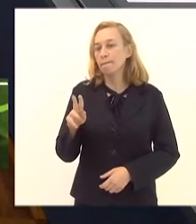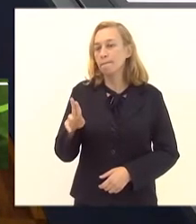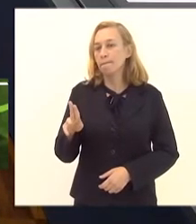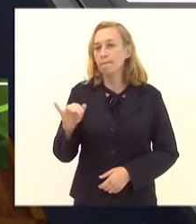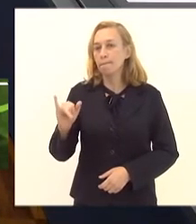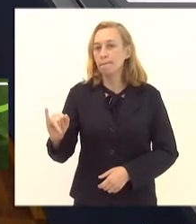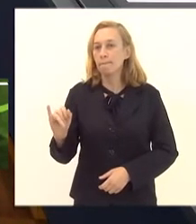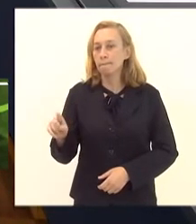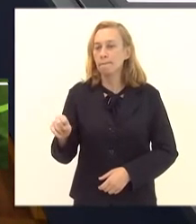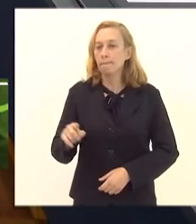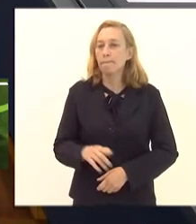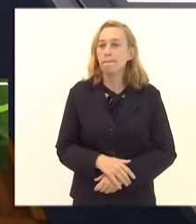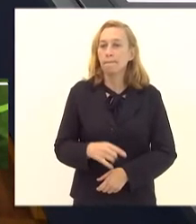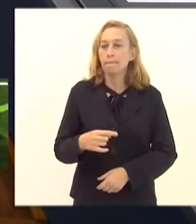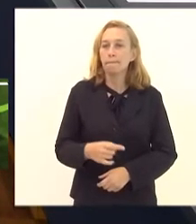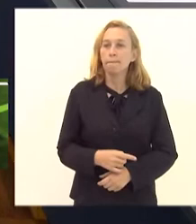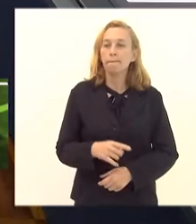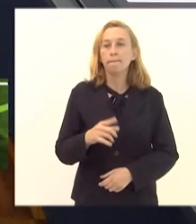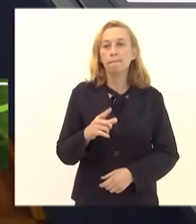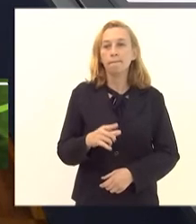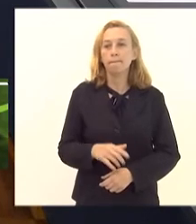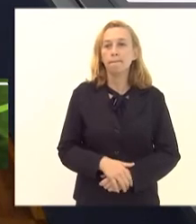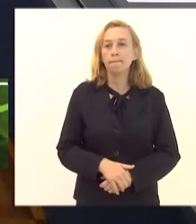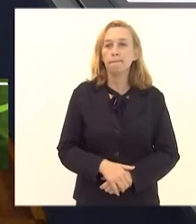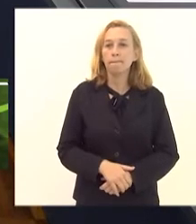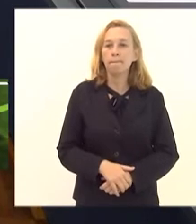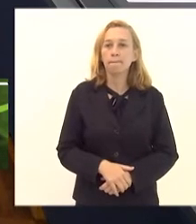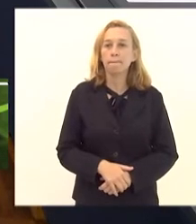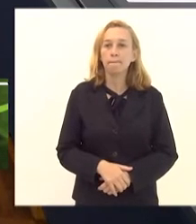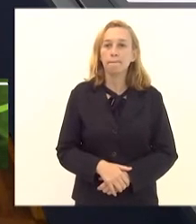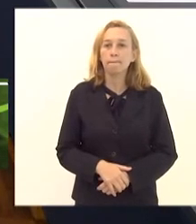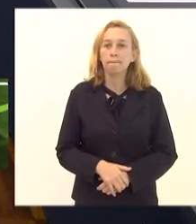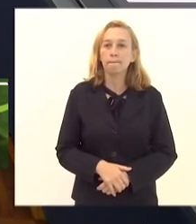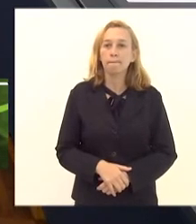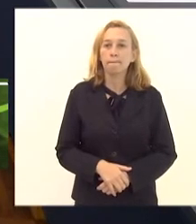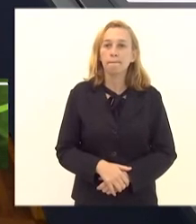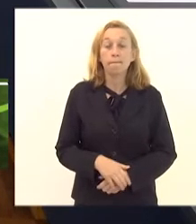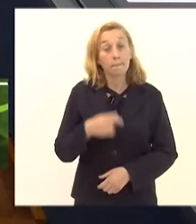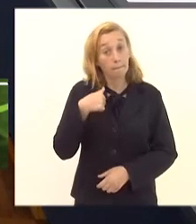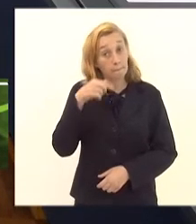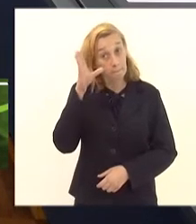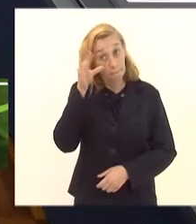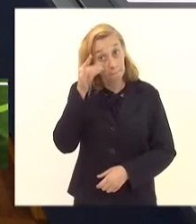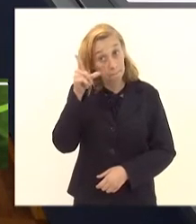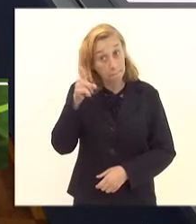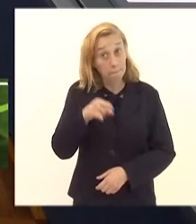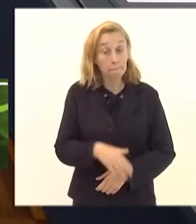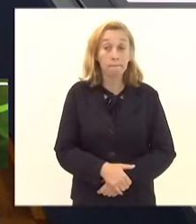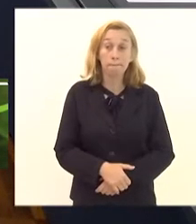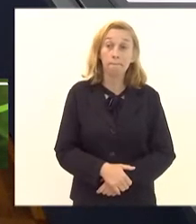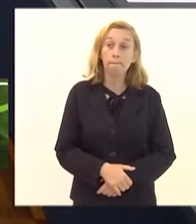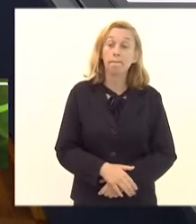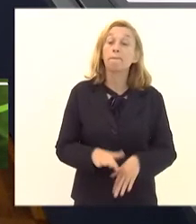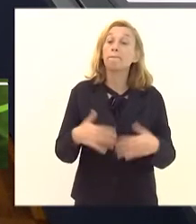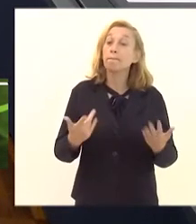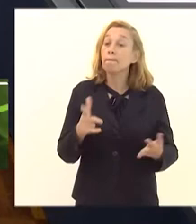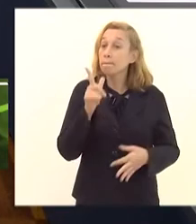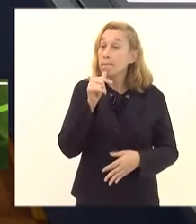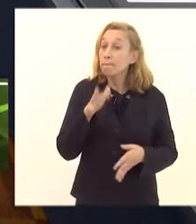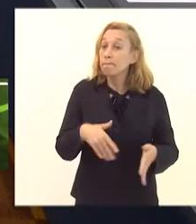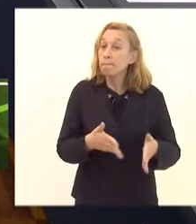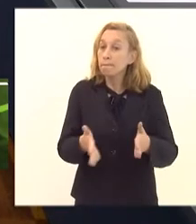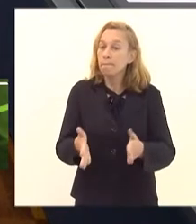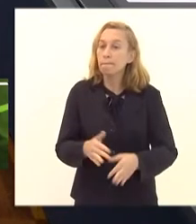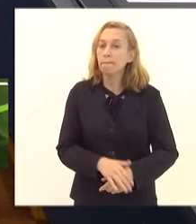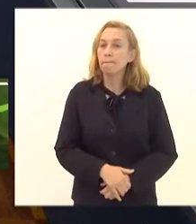e vai na Baía de Guanabara. Sai por Nilópolis e deságua na Bahia. Eu fiquei curioso que rio.